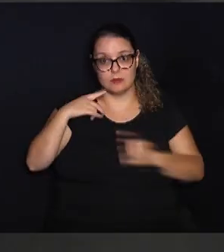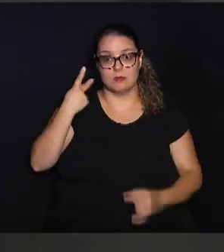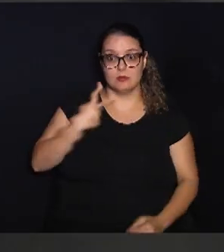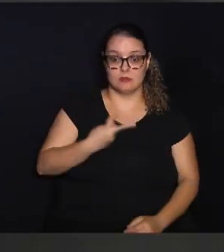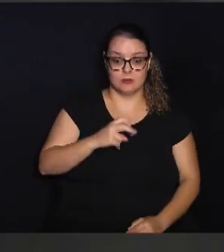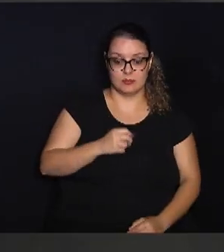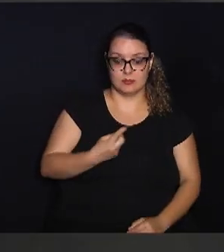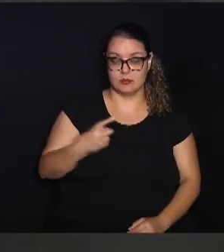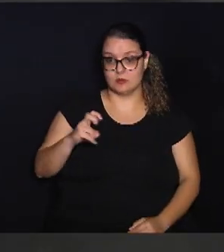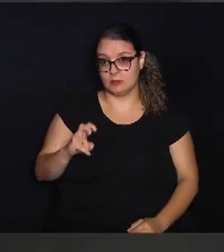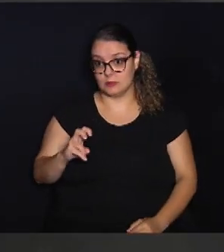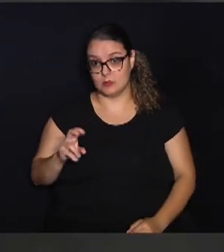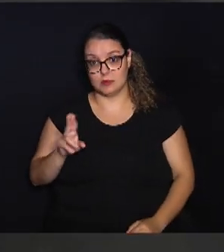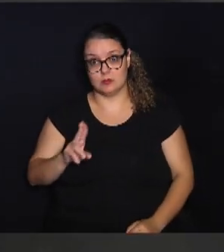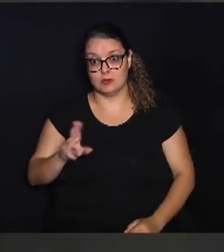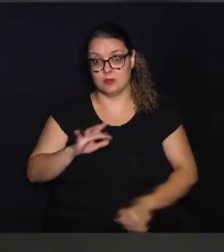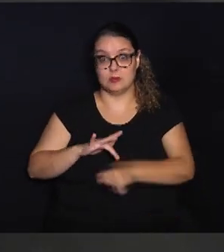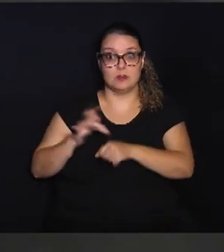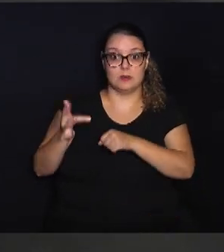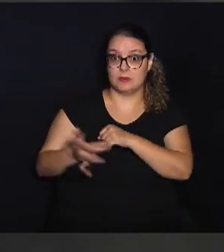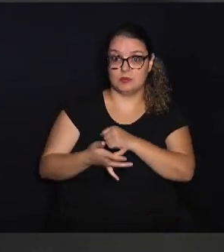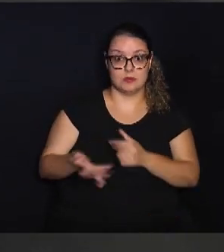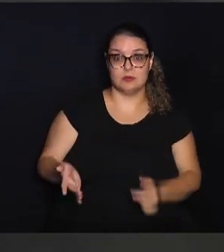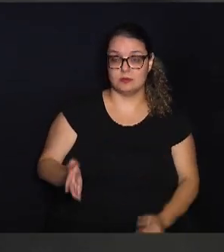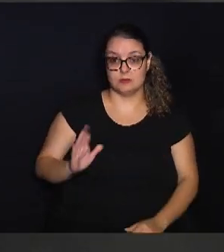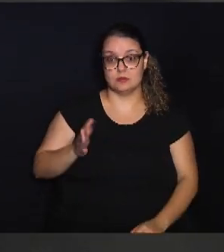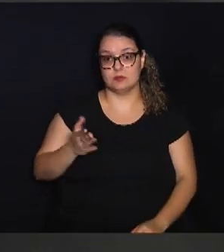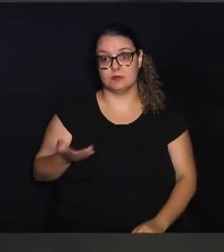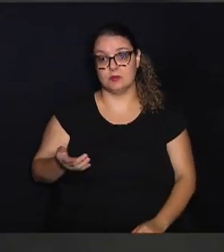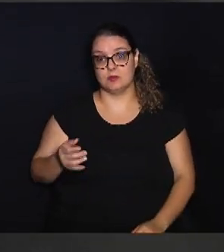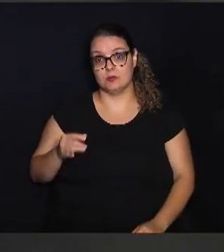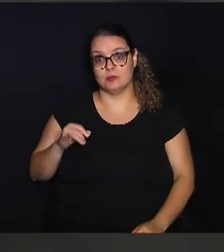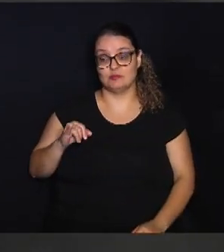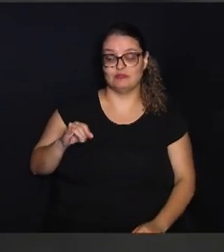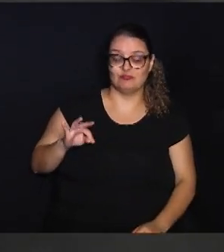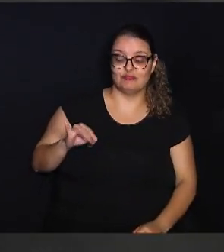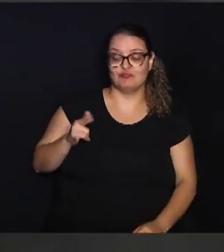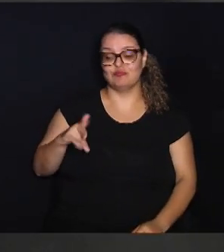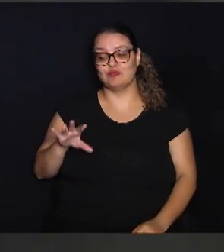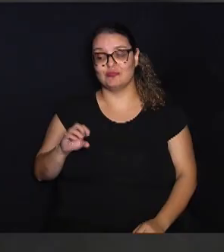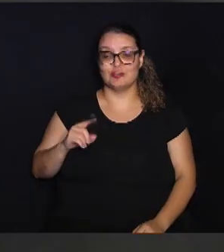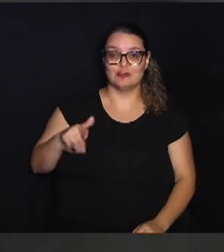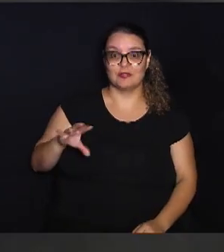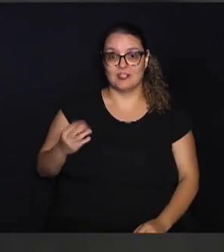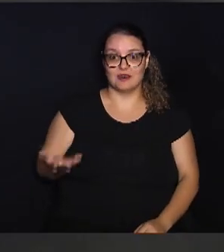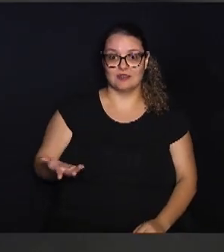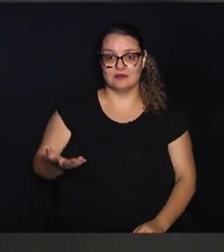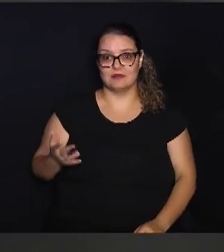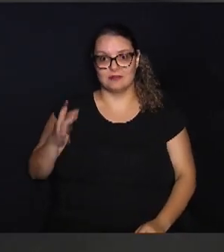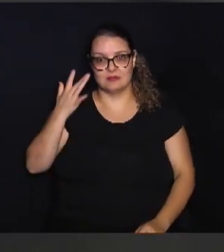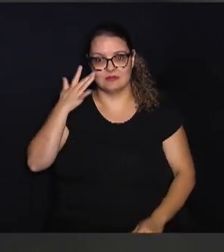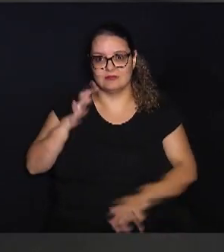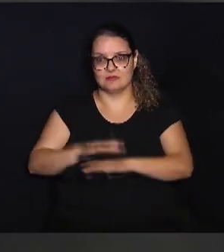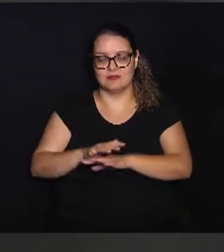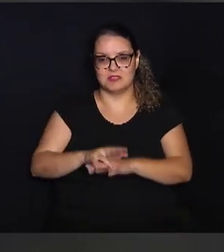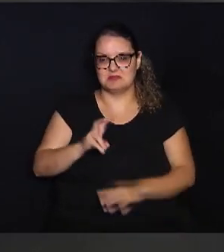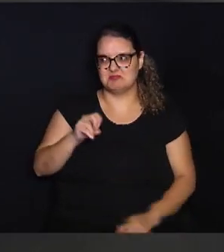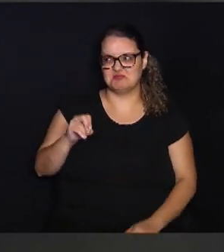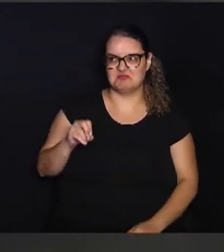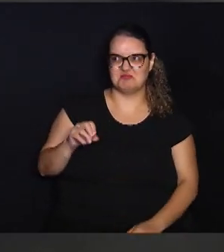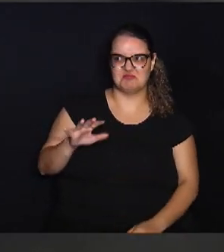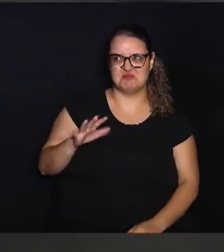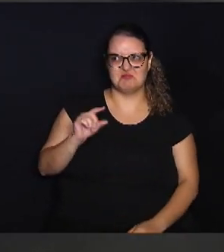que comecei a usar a rede social, já era um tiozão, né? De 2015, não sei se fazia as contas aí, uns 50 anos, um pouco